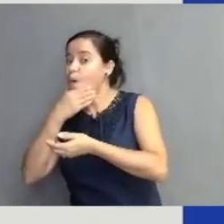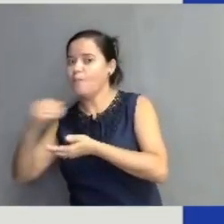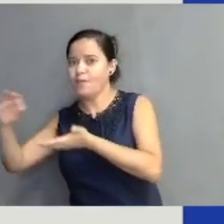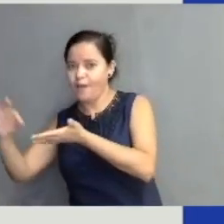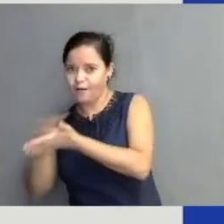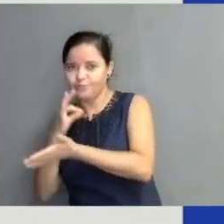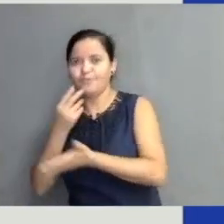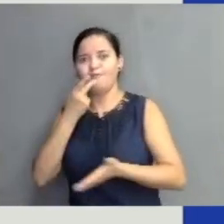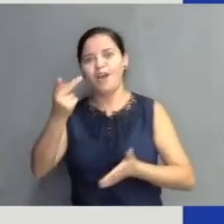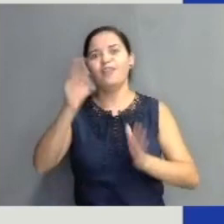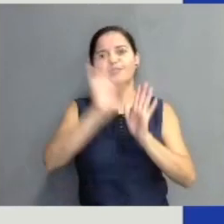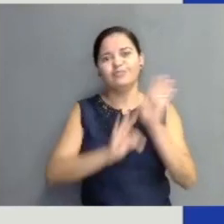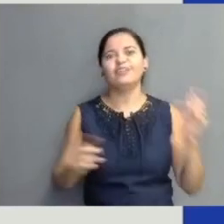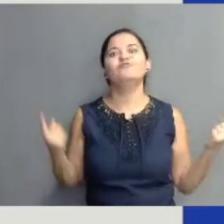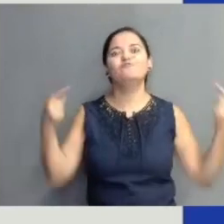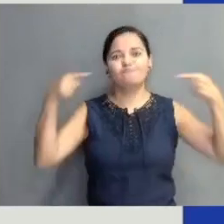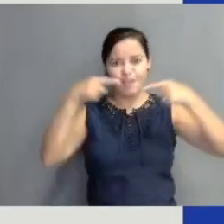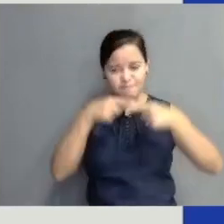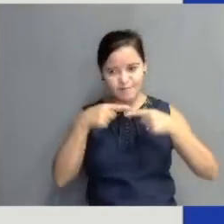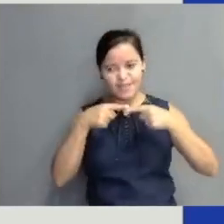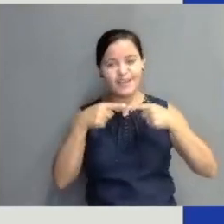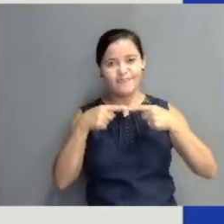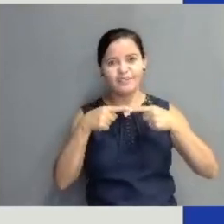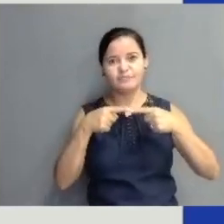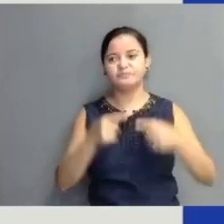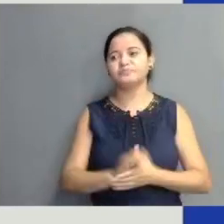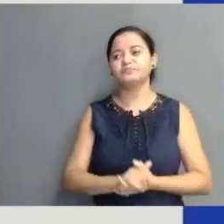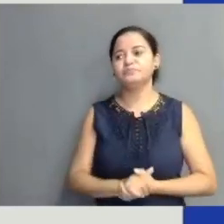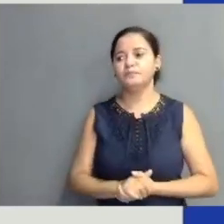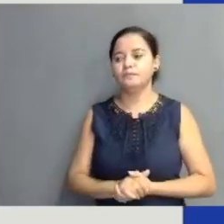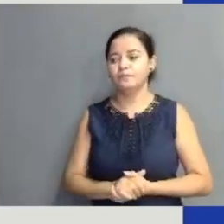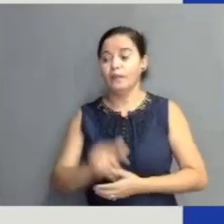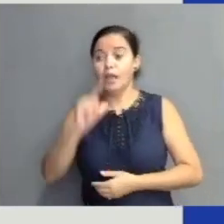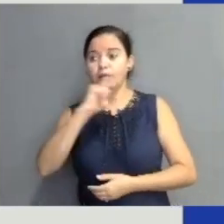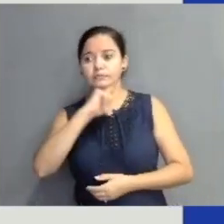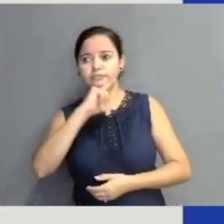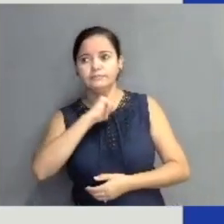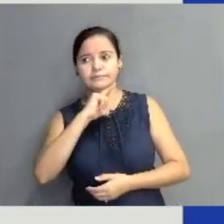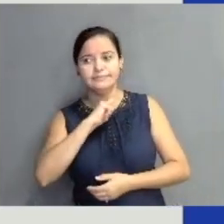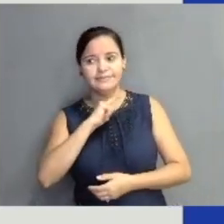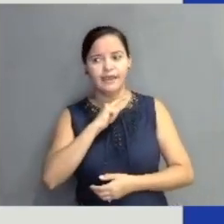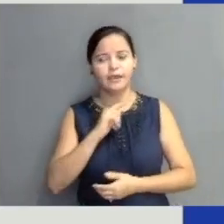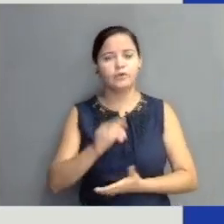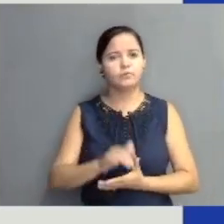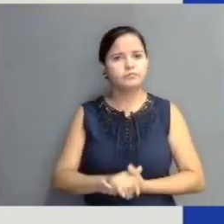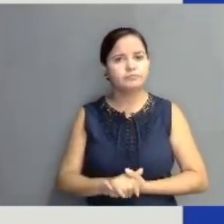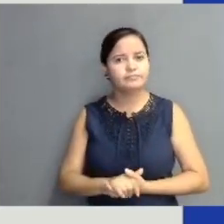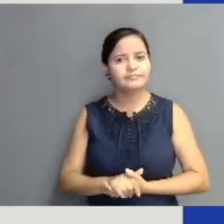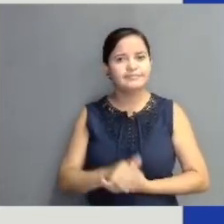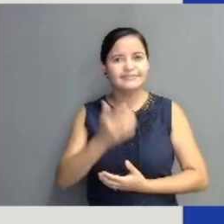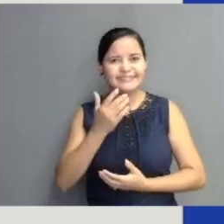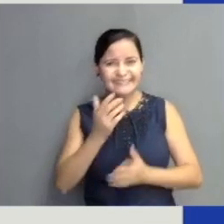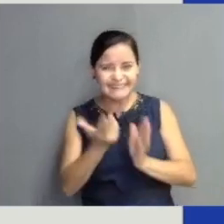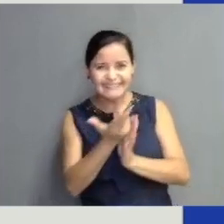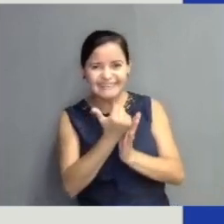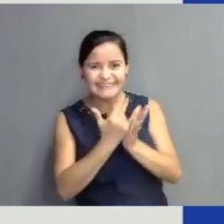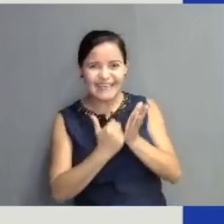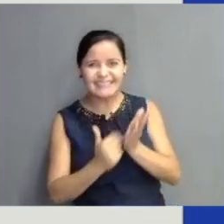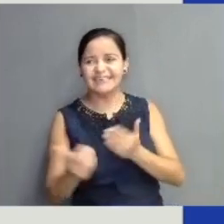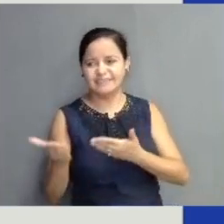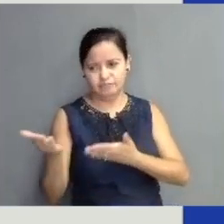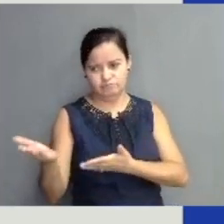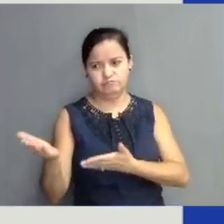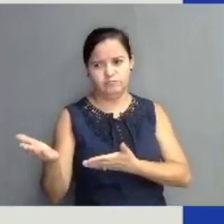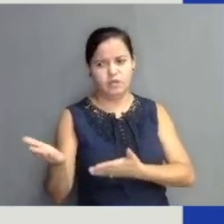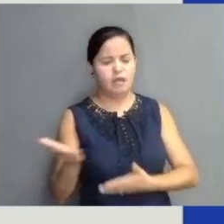texto 2, tem aqui uma charge, não é? A criancinha falando, ó, não era exatamente esse tipo de carrinho que